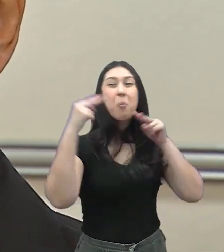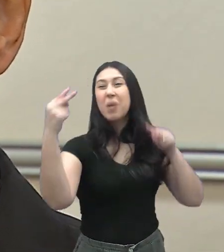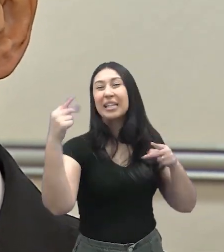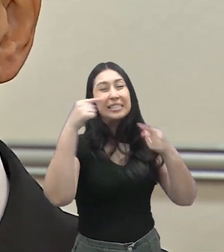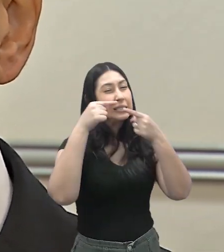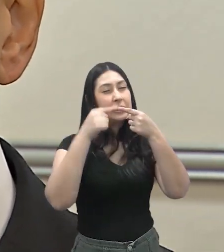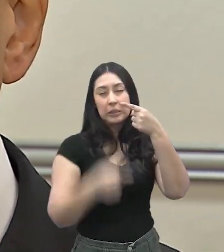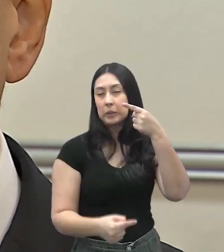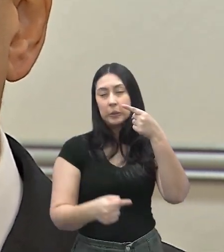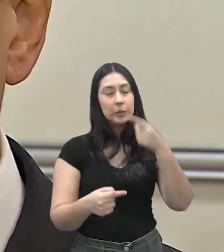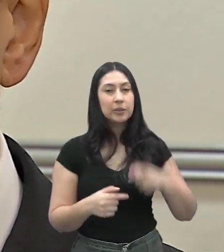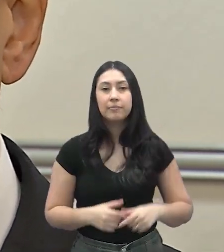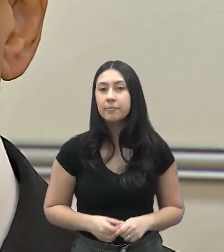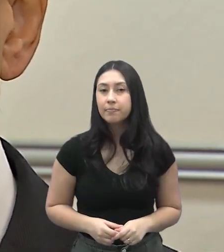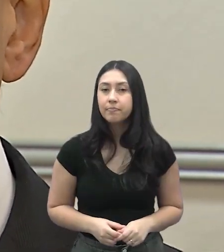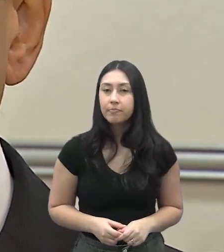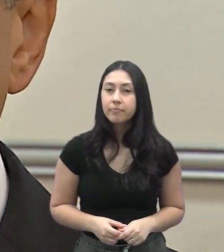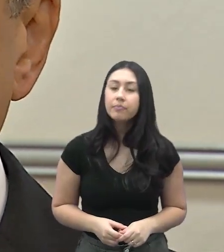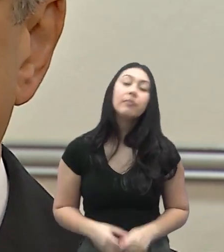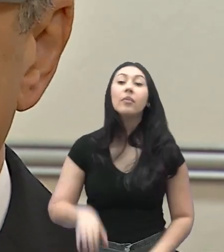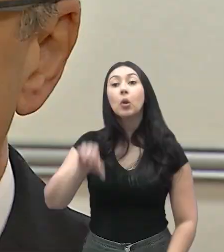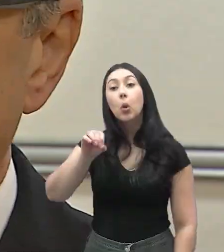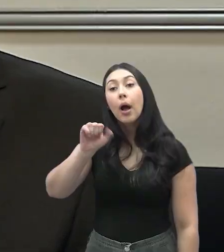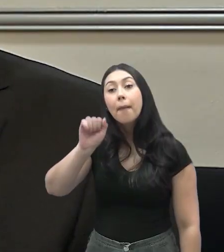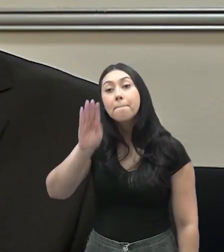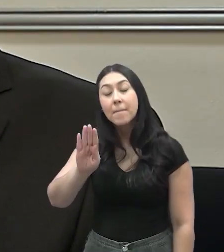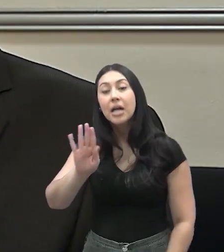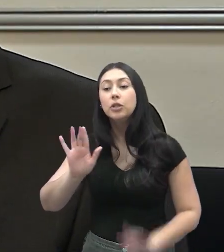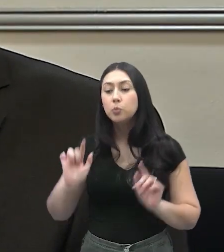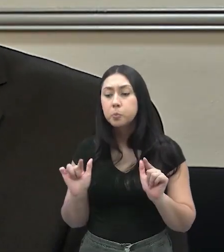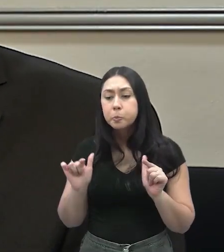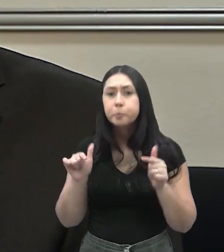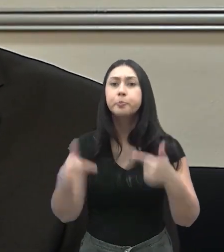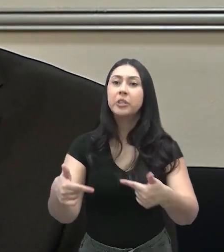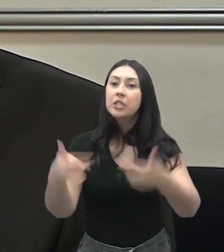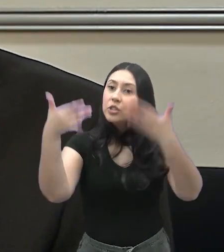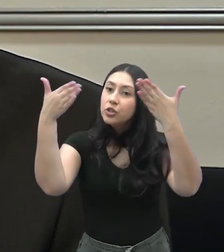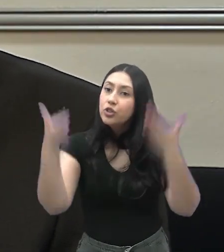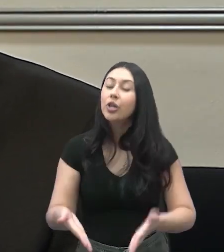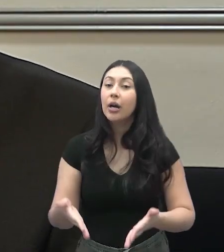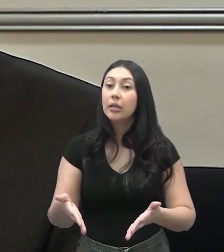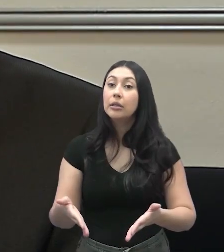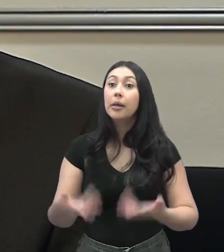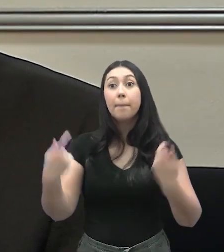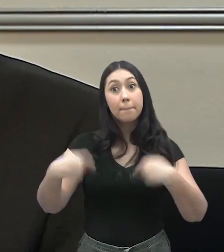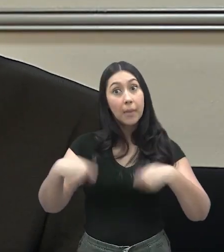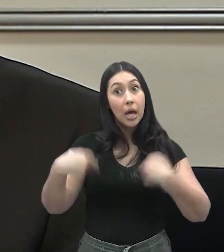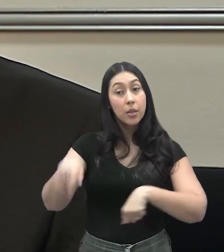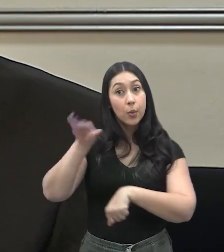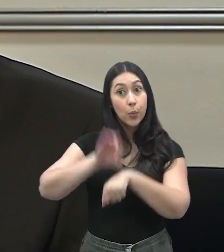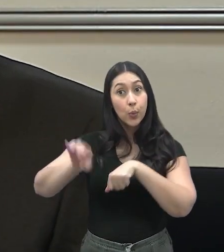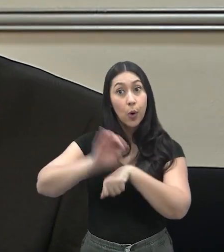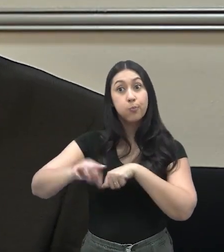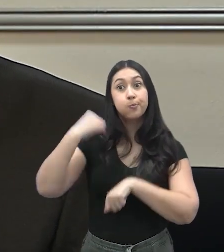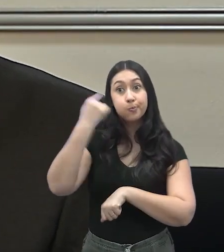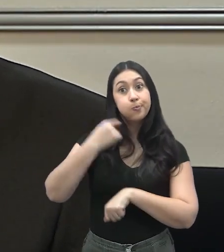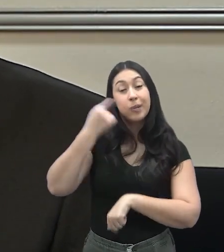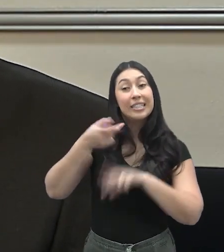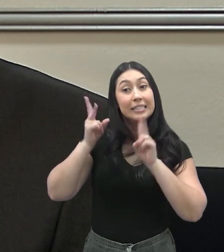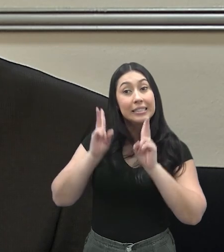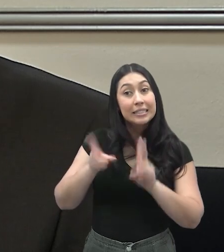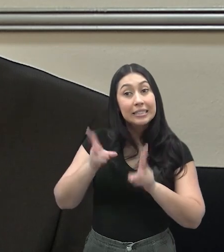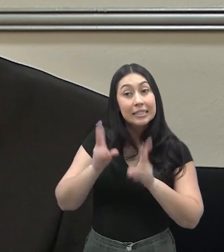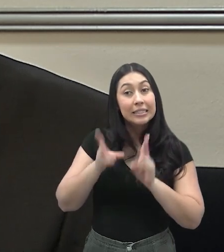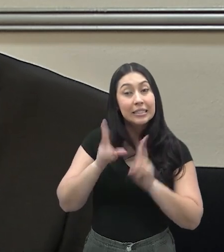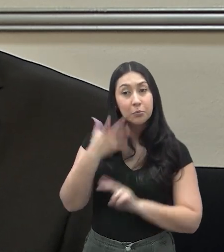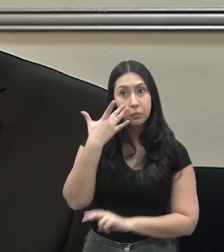segundo ele, o EAD ainda não consegue proporcionar. A OAB sabiamente se posiciona para manter que o curso de